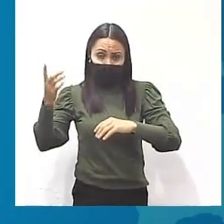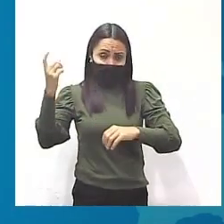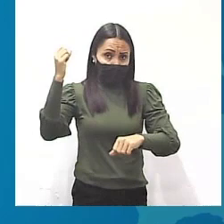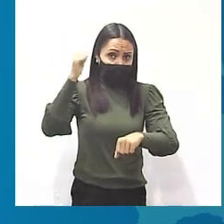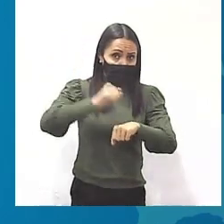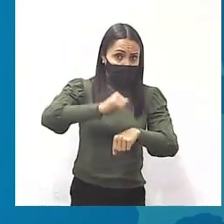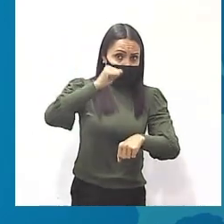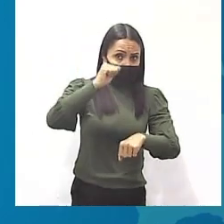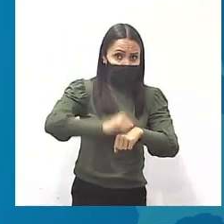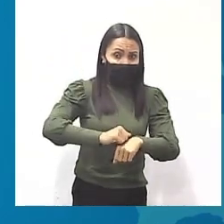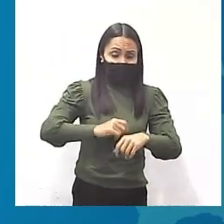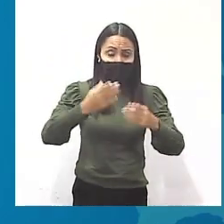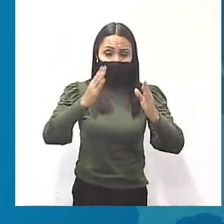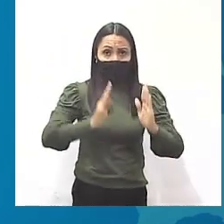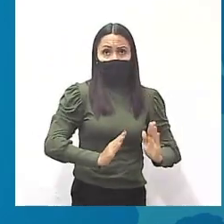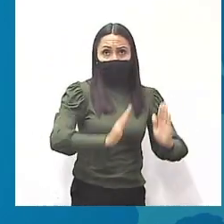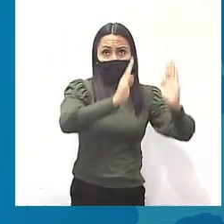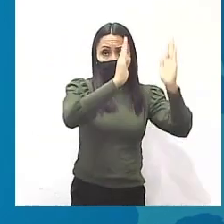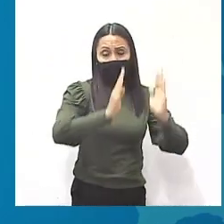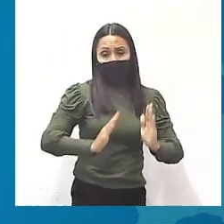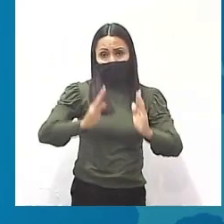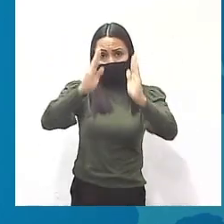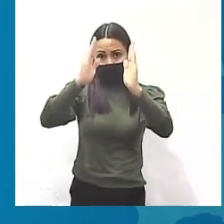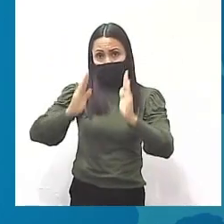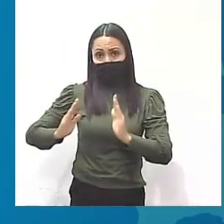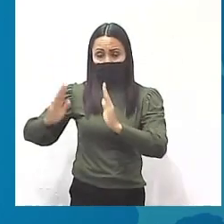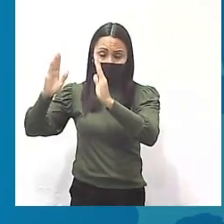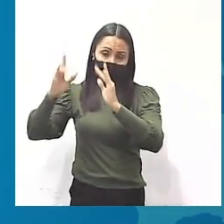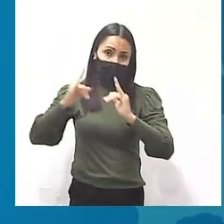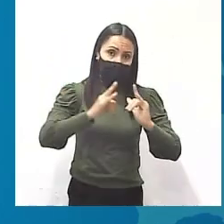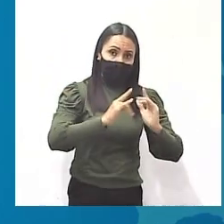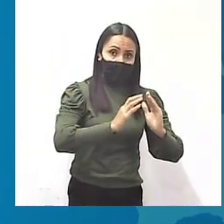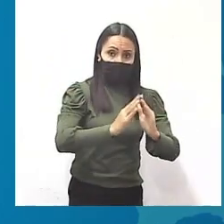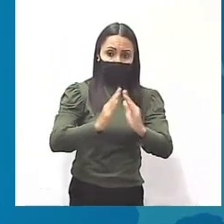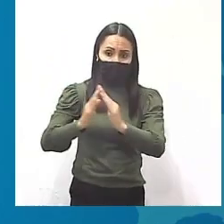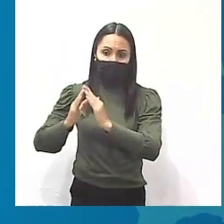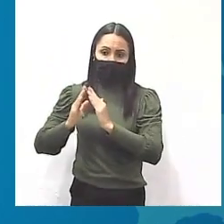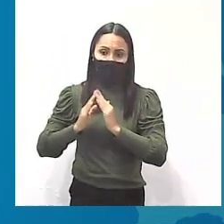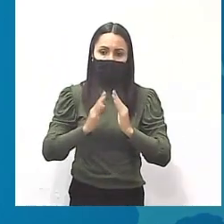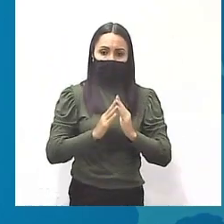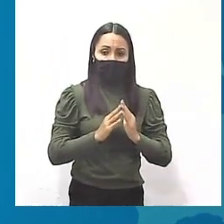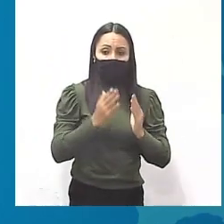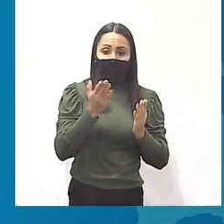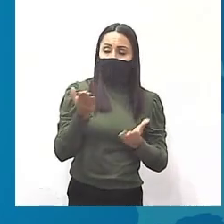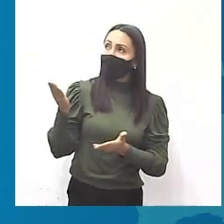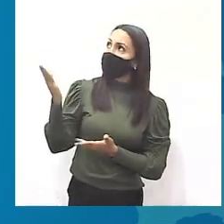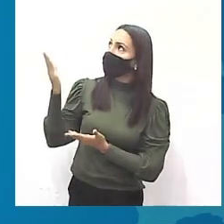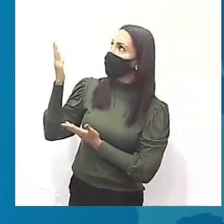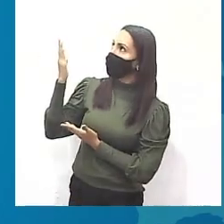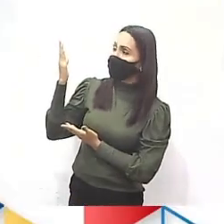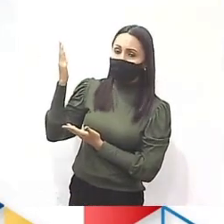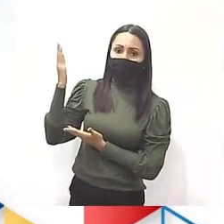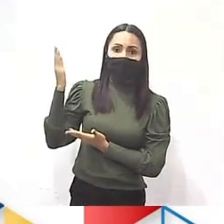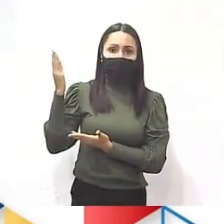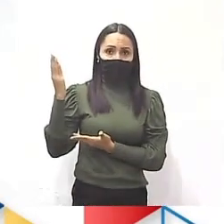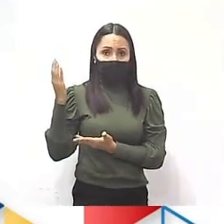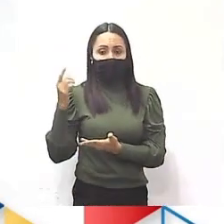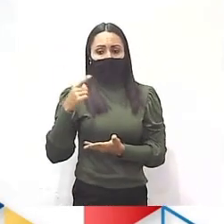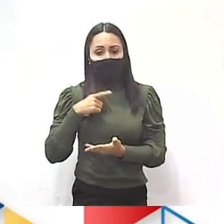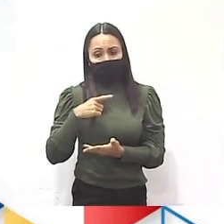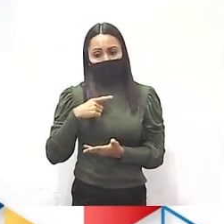concretos, prédios, casas e outras construções. E na imagem que vocês podem observar aí, a gente